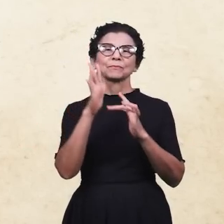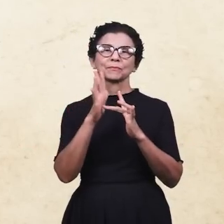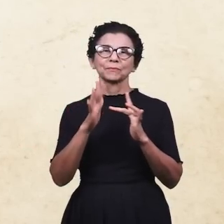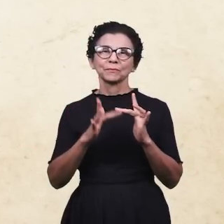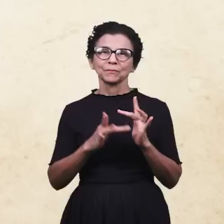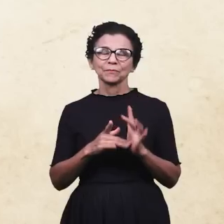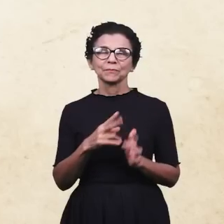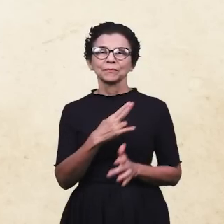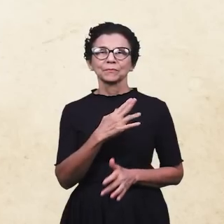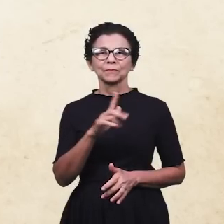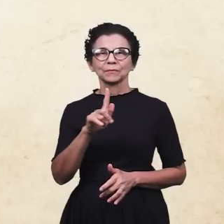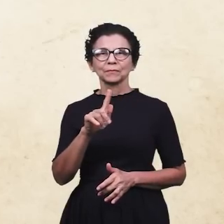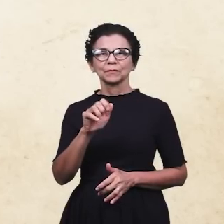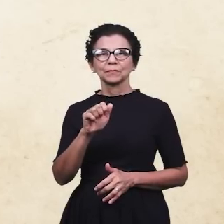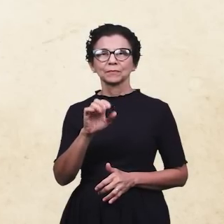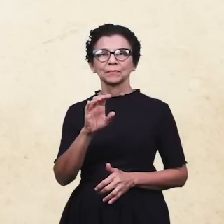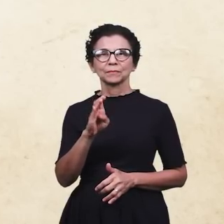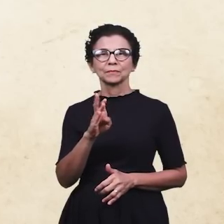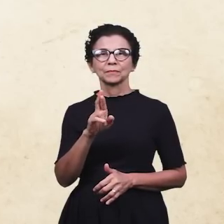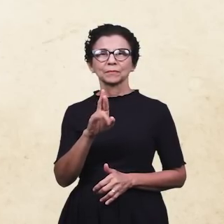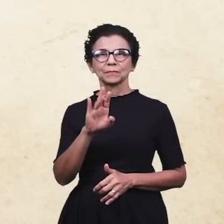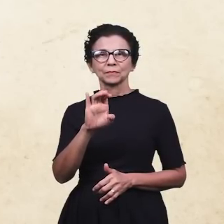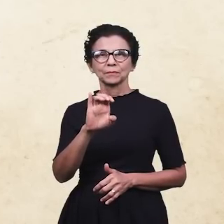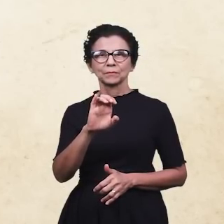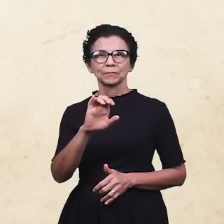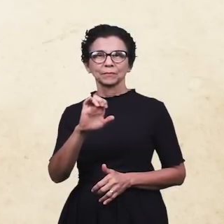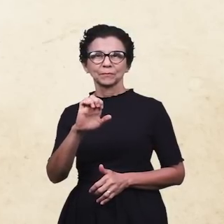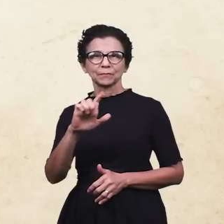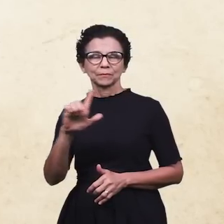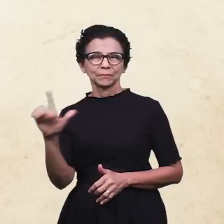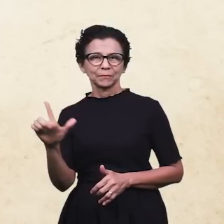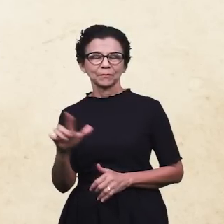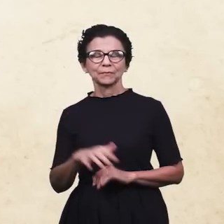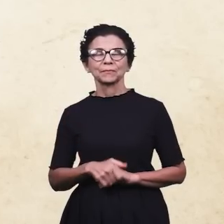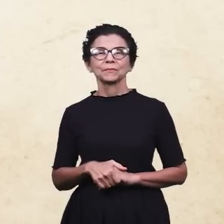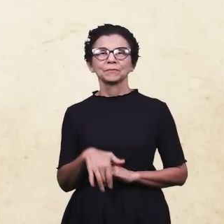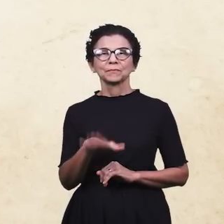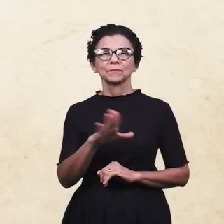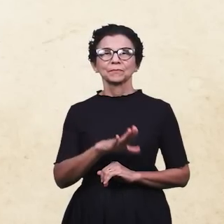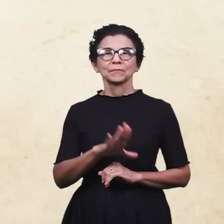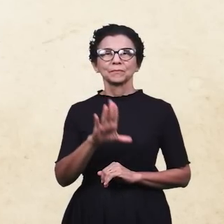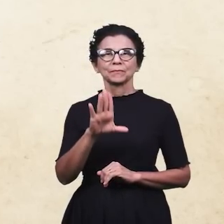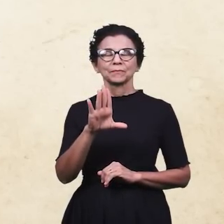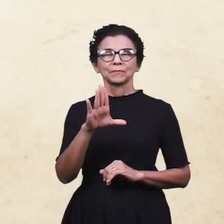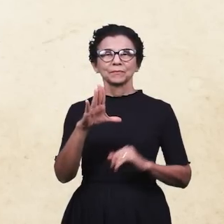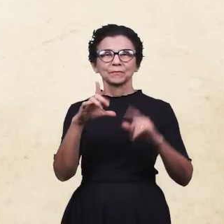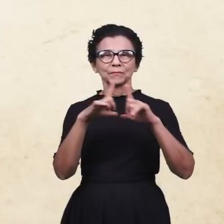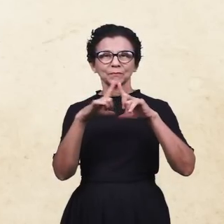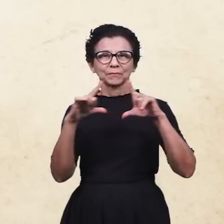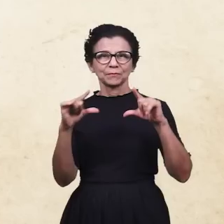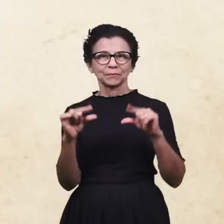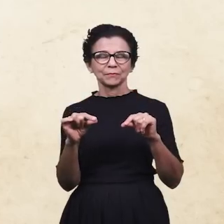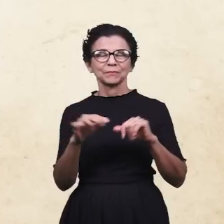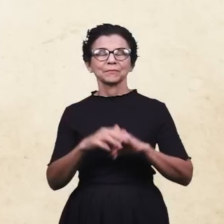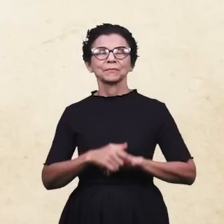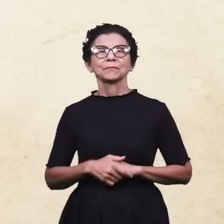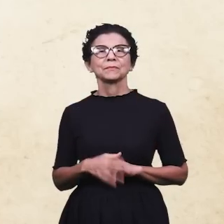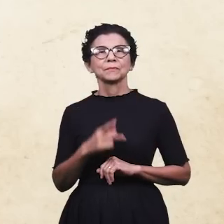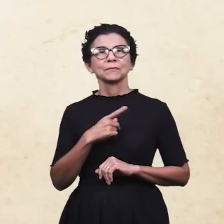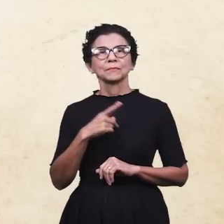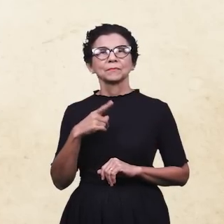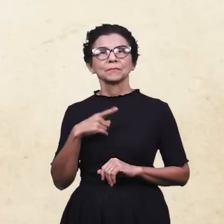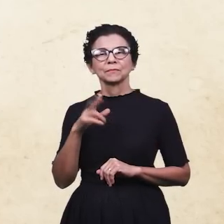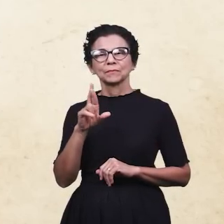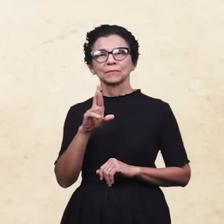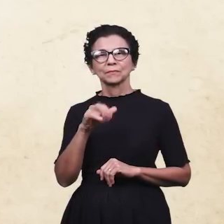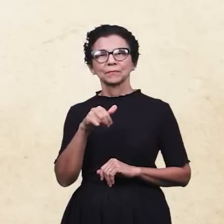Irmãos, a paz do Senhor Jesus, eu sou Gabriel Benjamin, da Igreja do P-Norte, em Brasília, no ministério do pastor Raimundo. E hoje